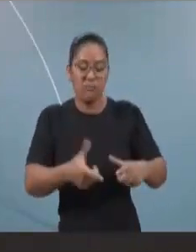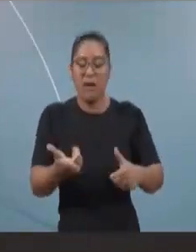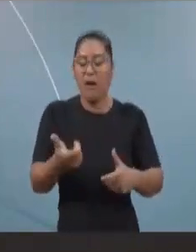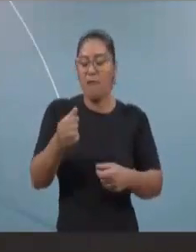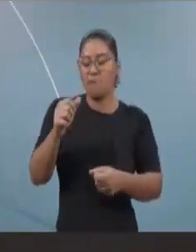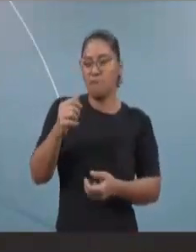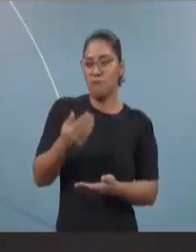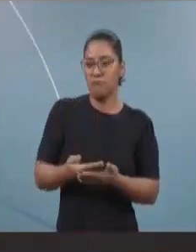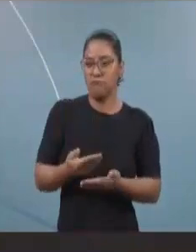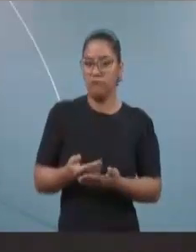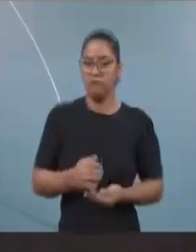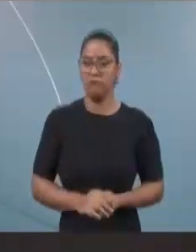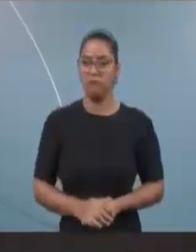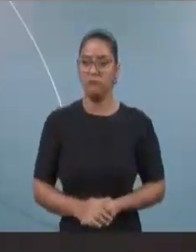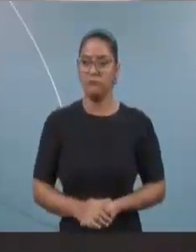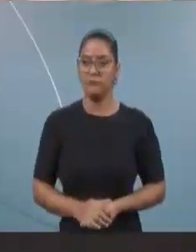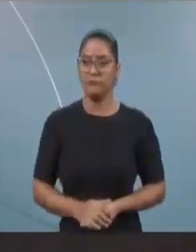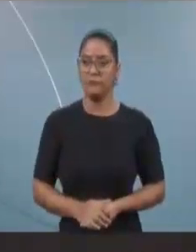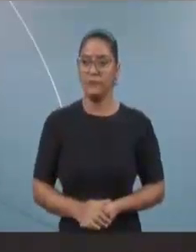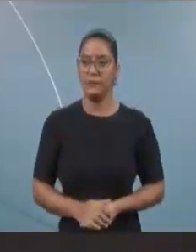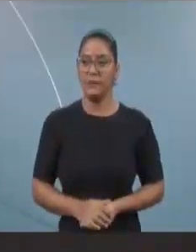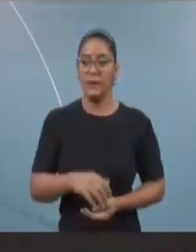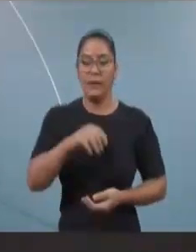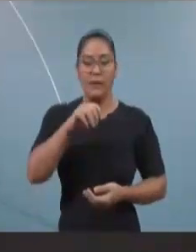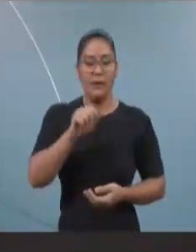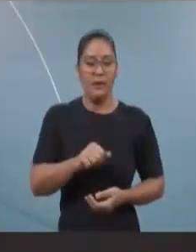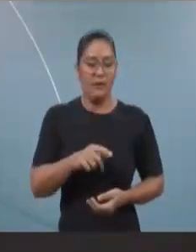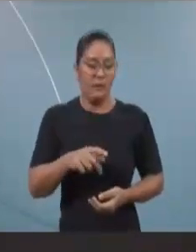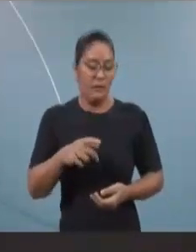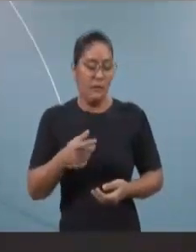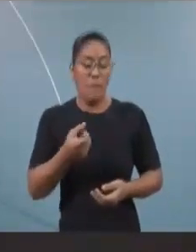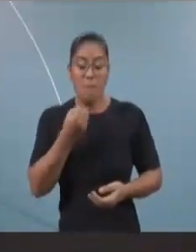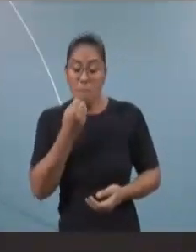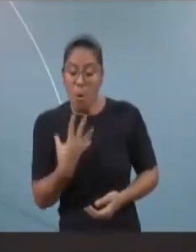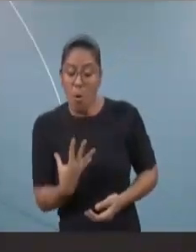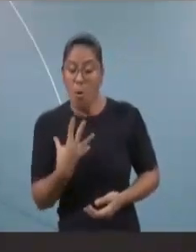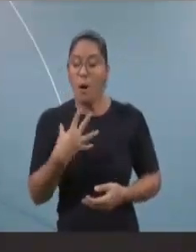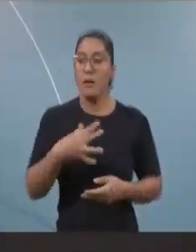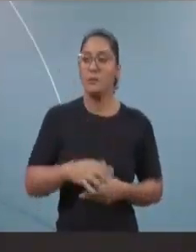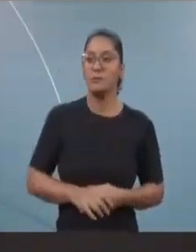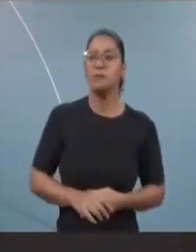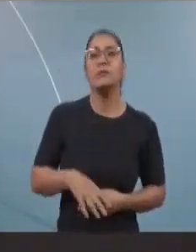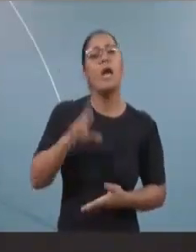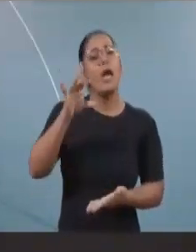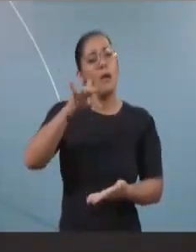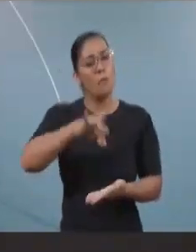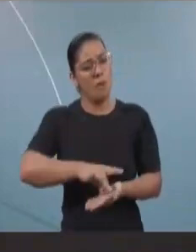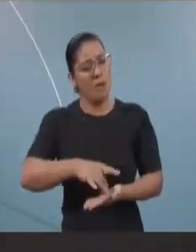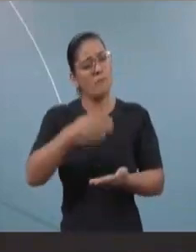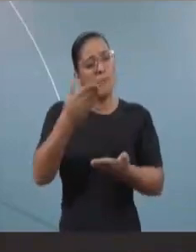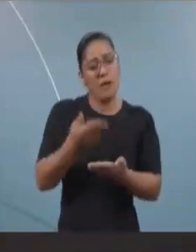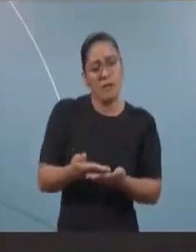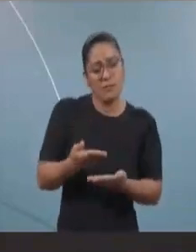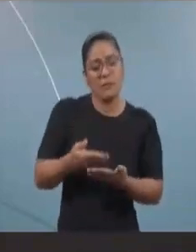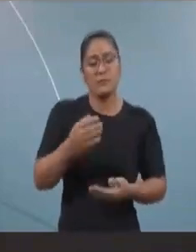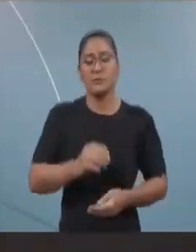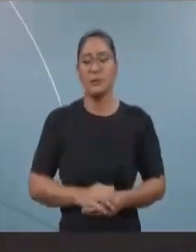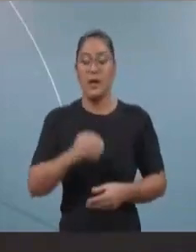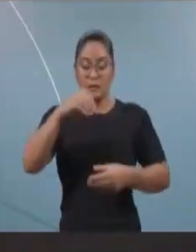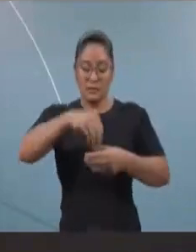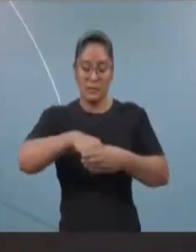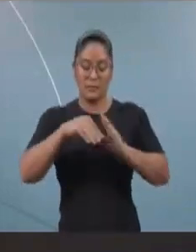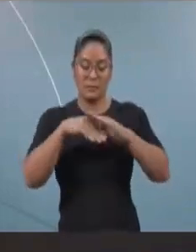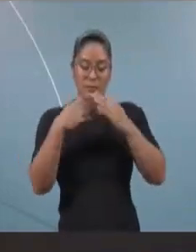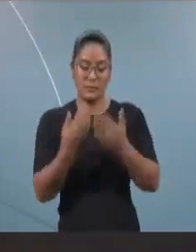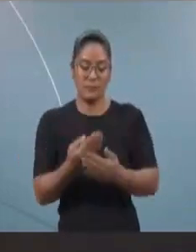estudantes de uma forma adequada de uma uma forma que realmente os estudantes mereçam para estar dentro de